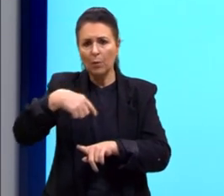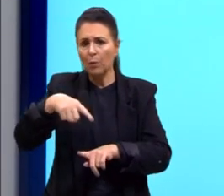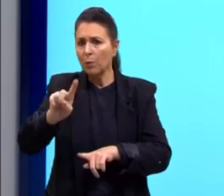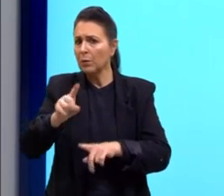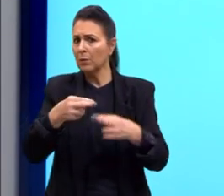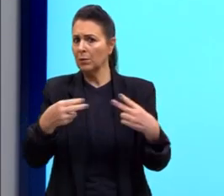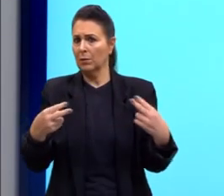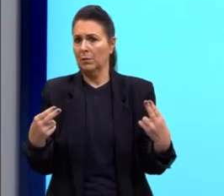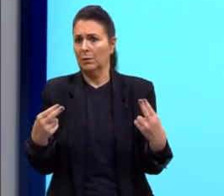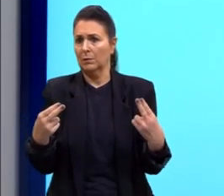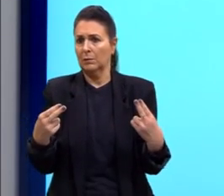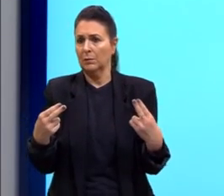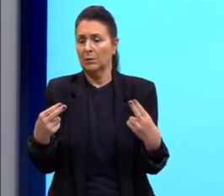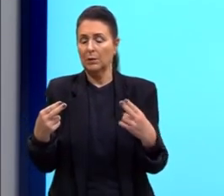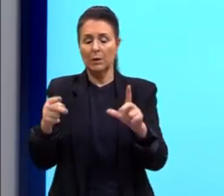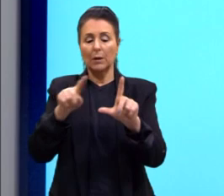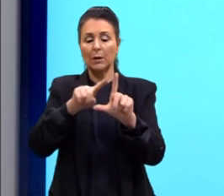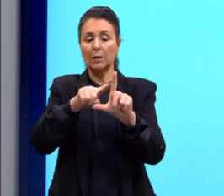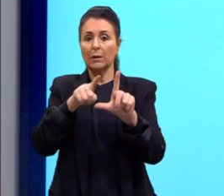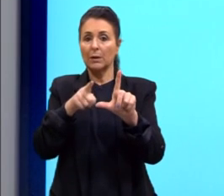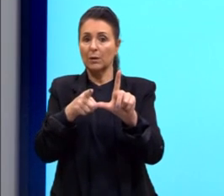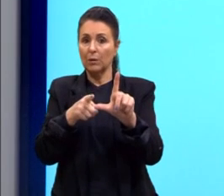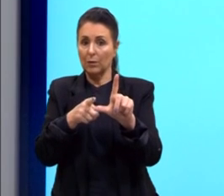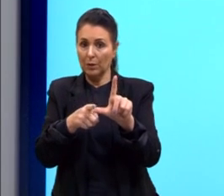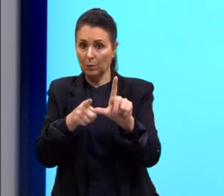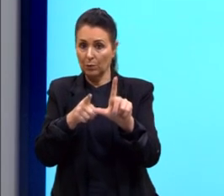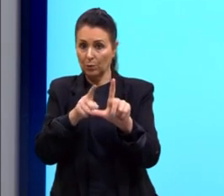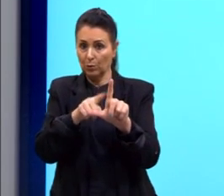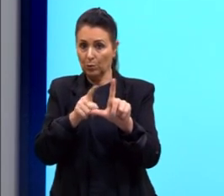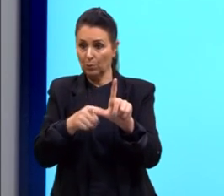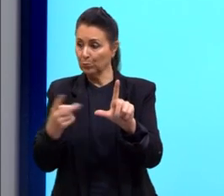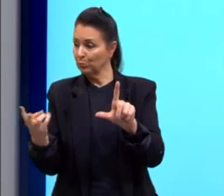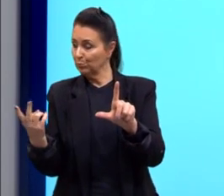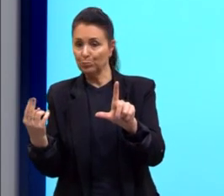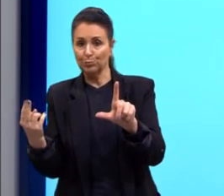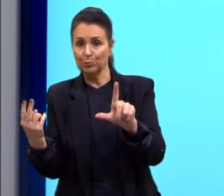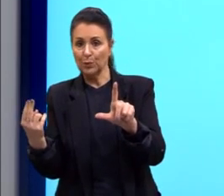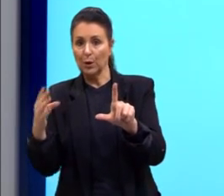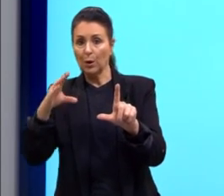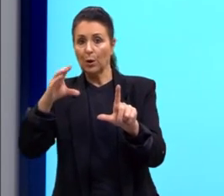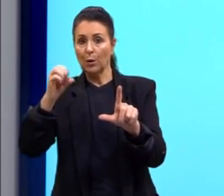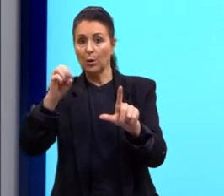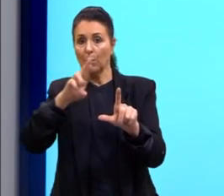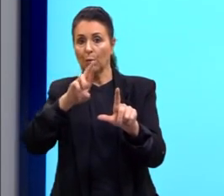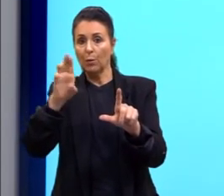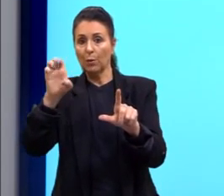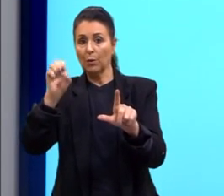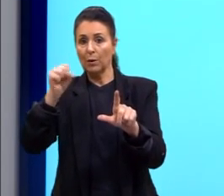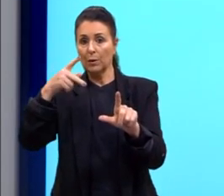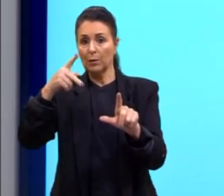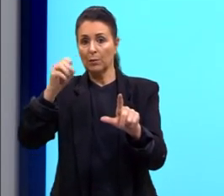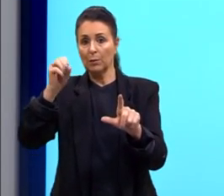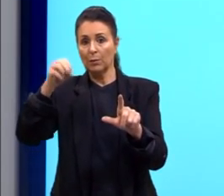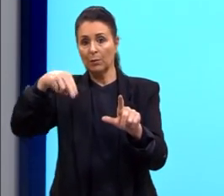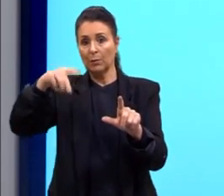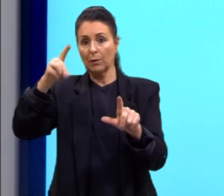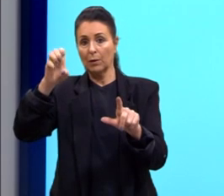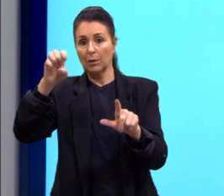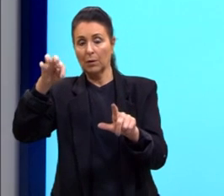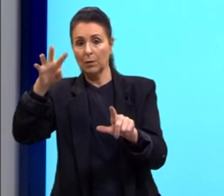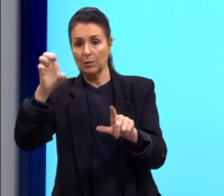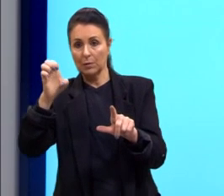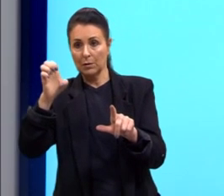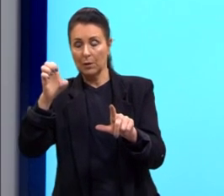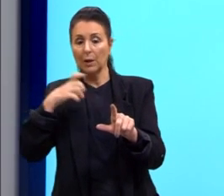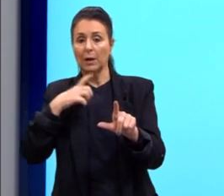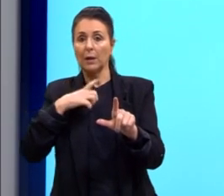situação nós temos ângulos correspondentes ângulos que ocupam a mesma posição em relação as